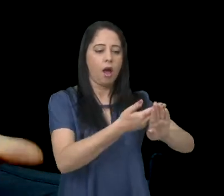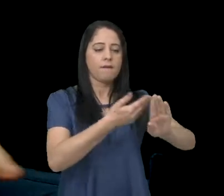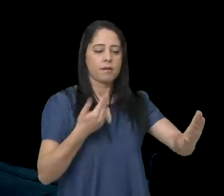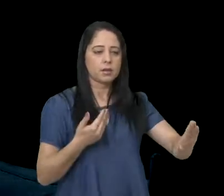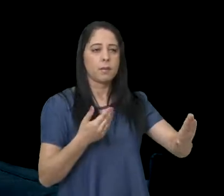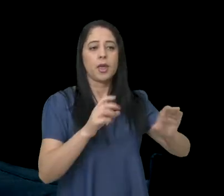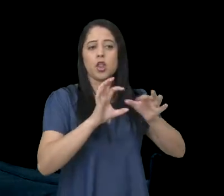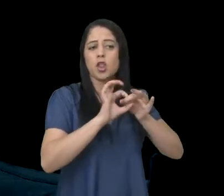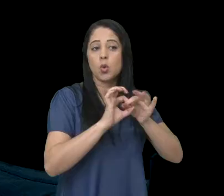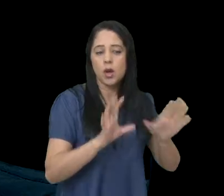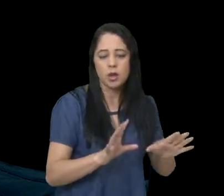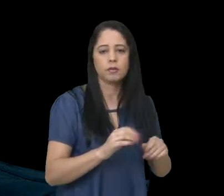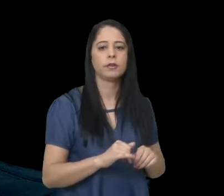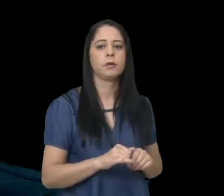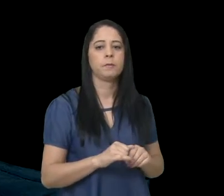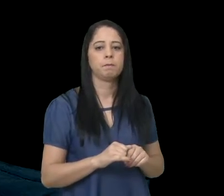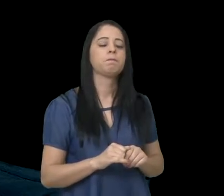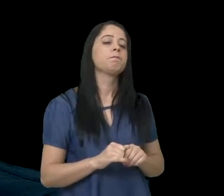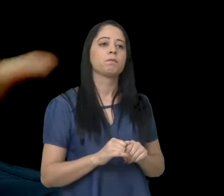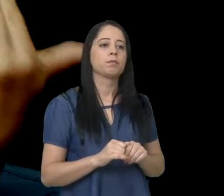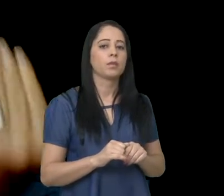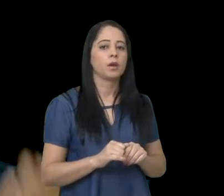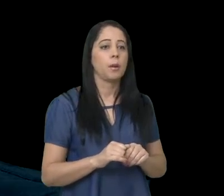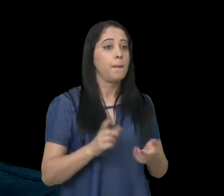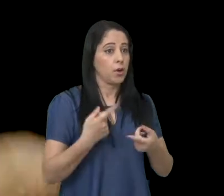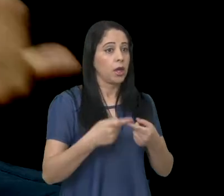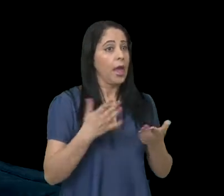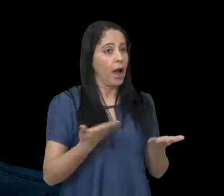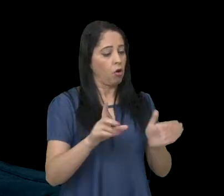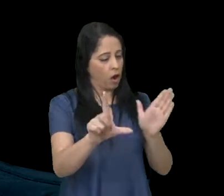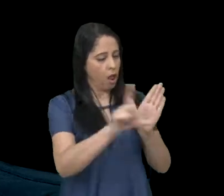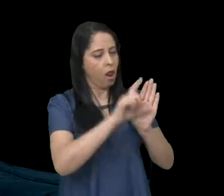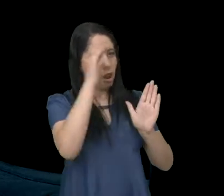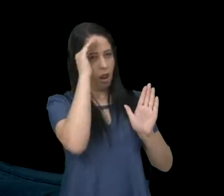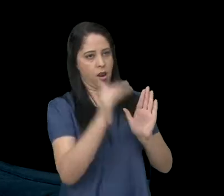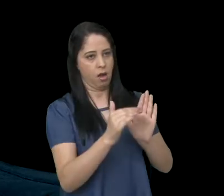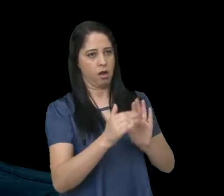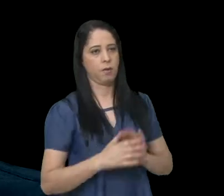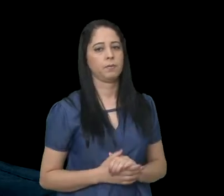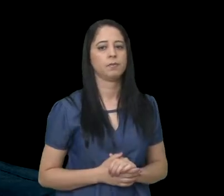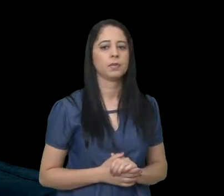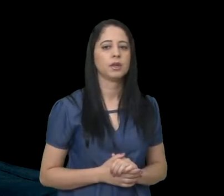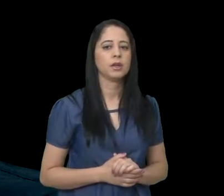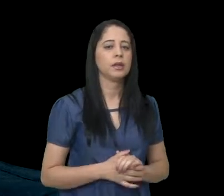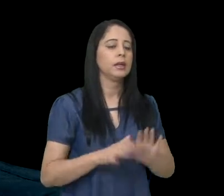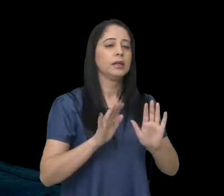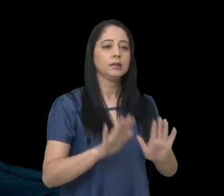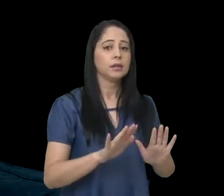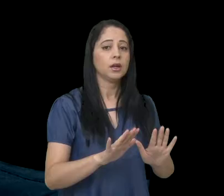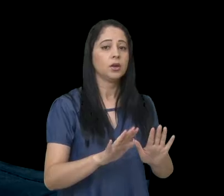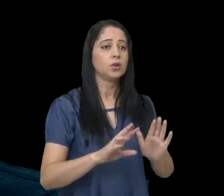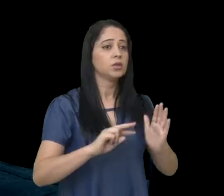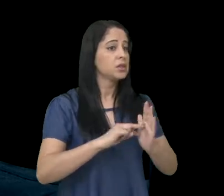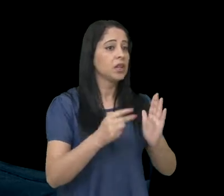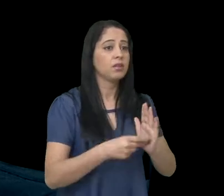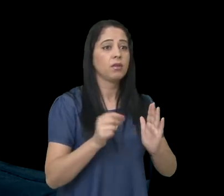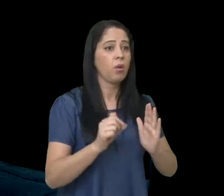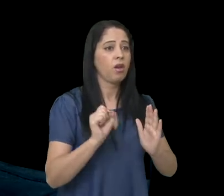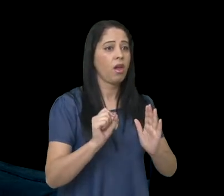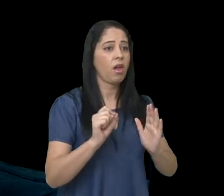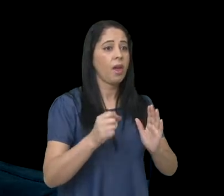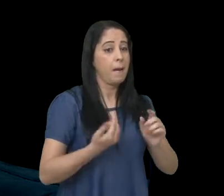pai, de uma licença garantida no mesmo tempo das mulheres. Tudo isso foi um